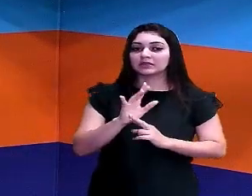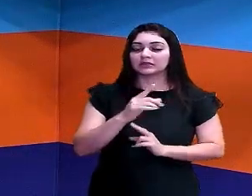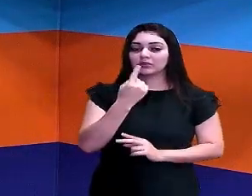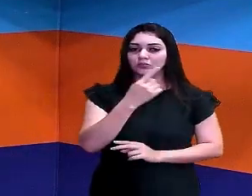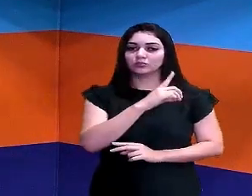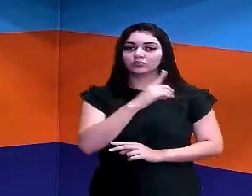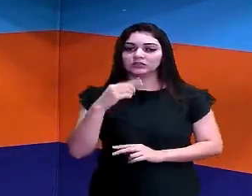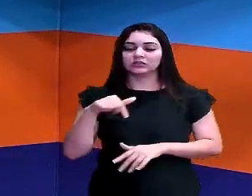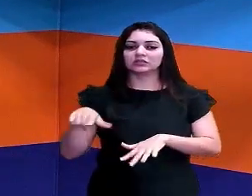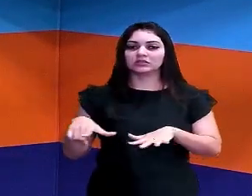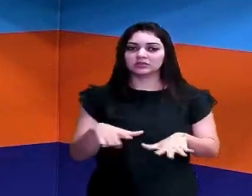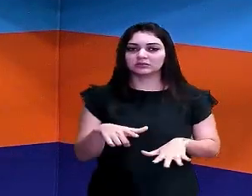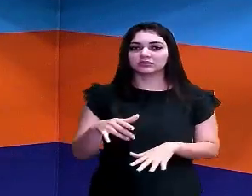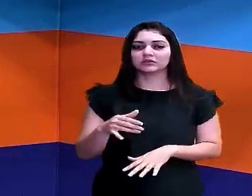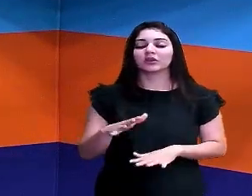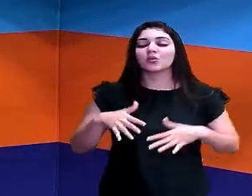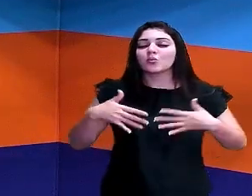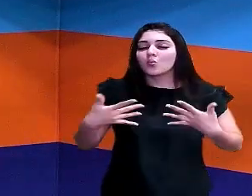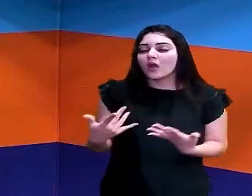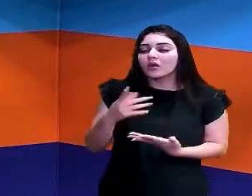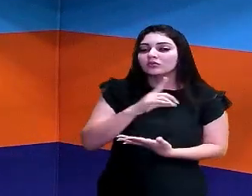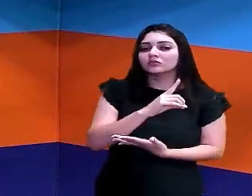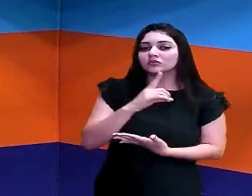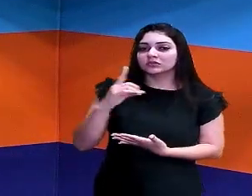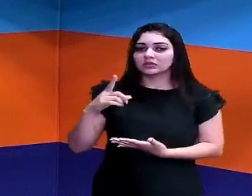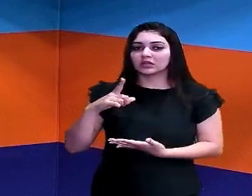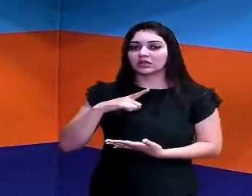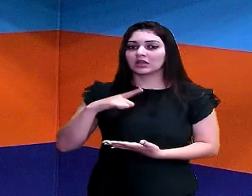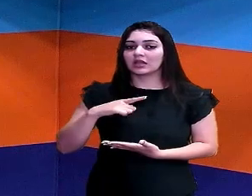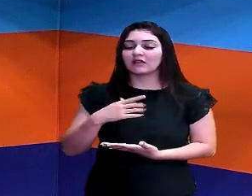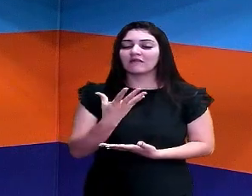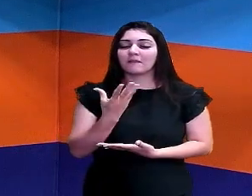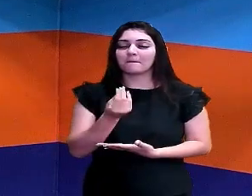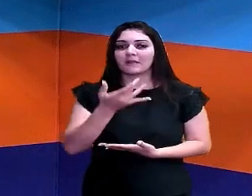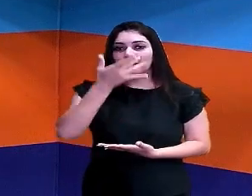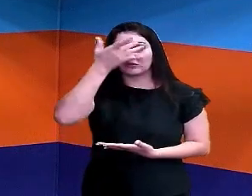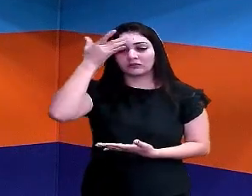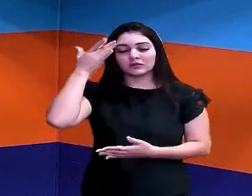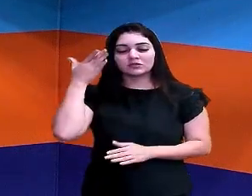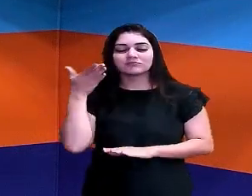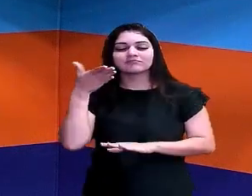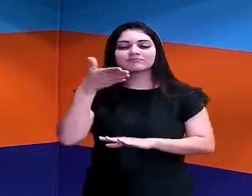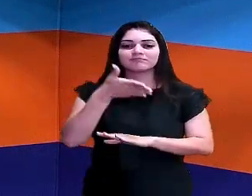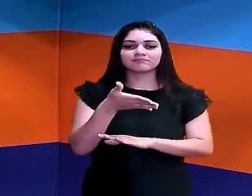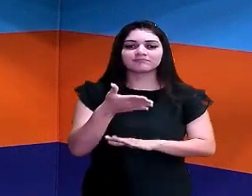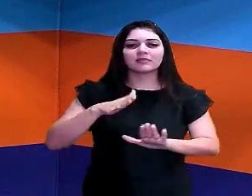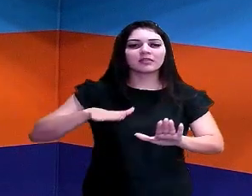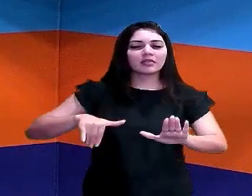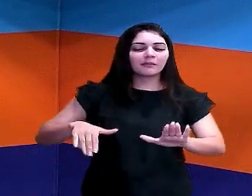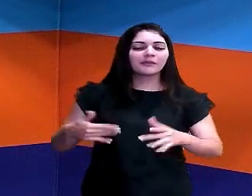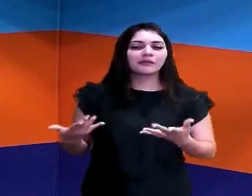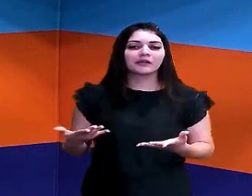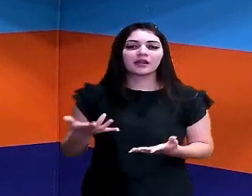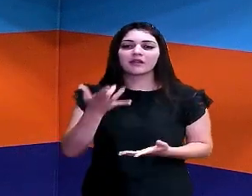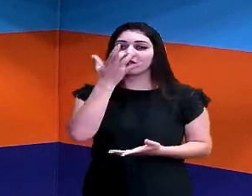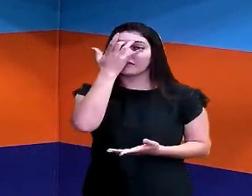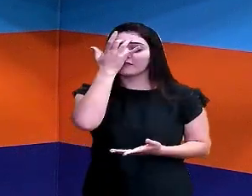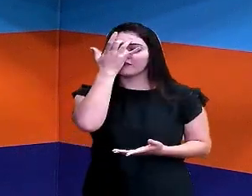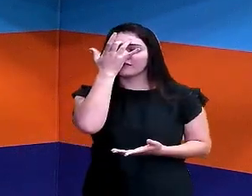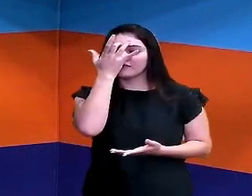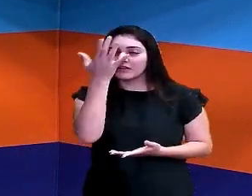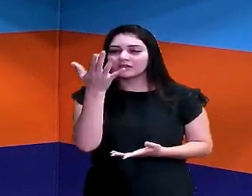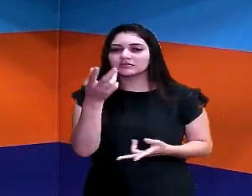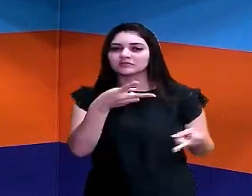semana. Em que dia houve mais turistas no litoral? É muito fácil, né, gente, de